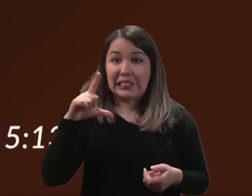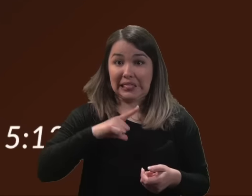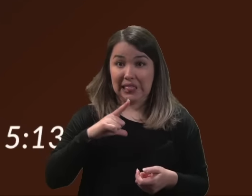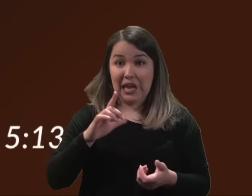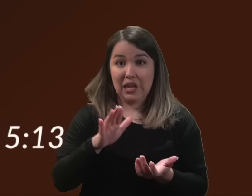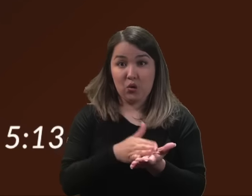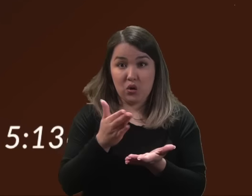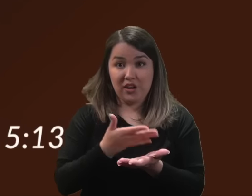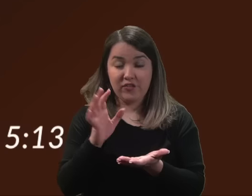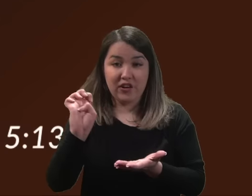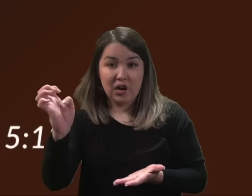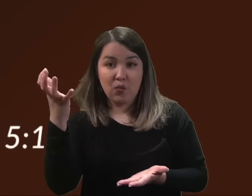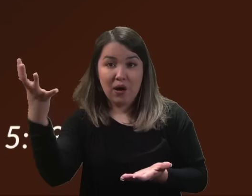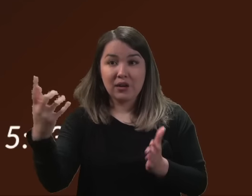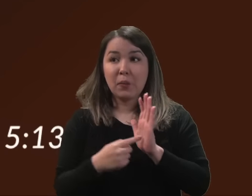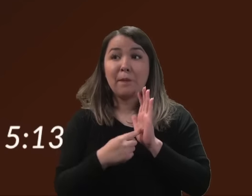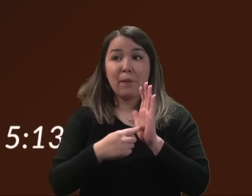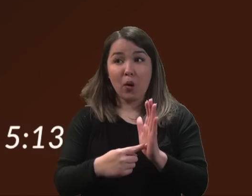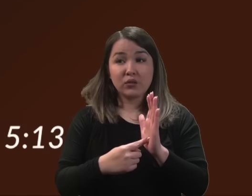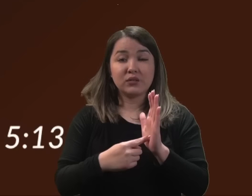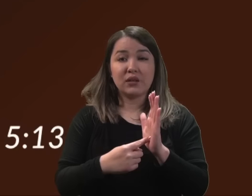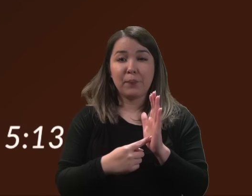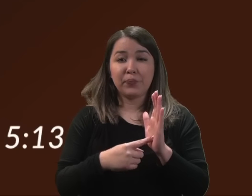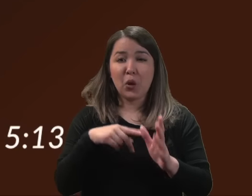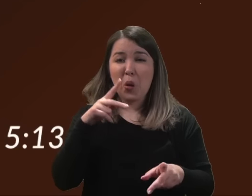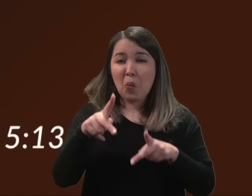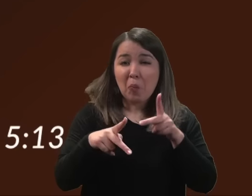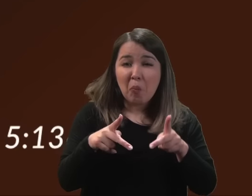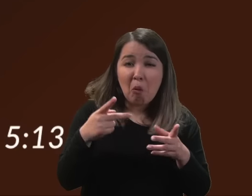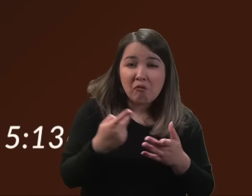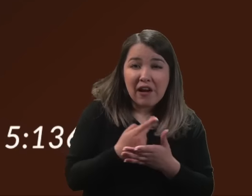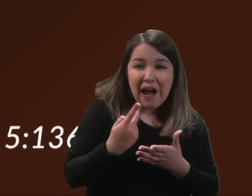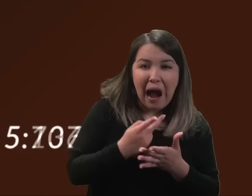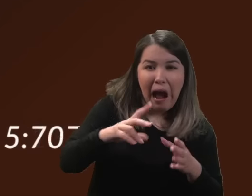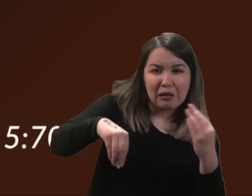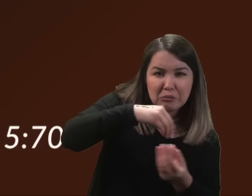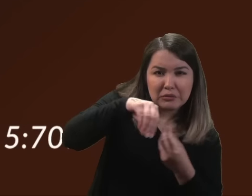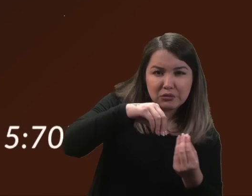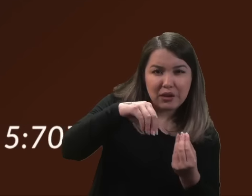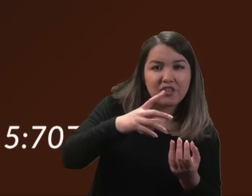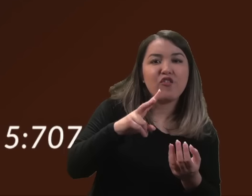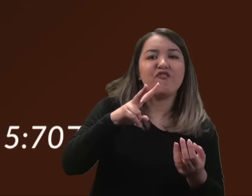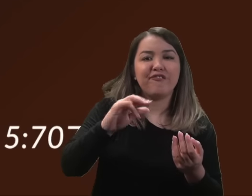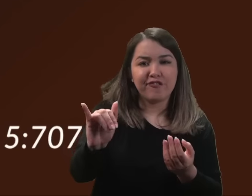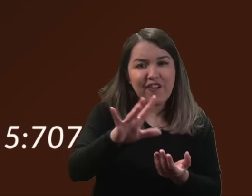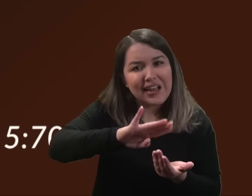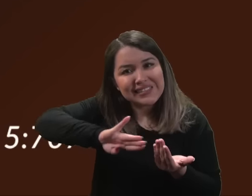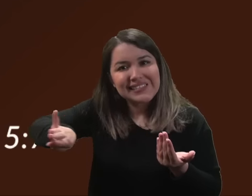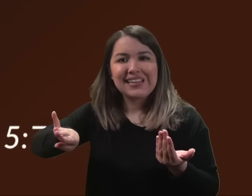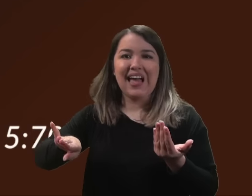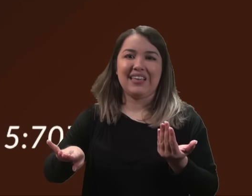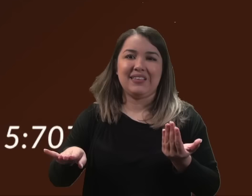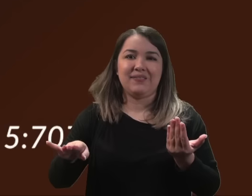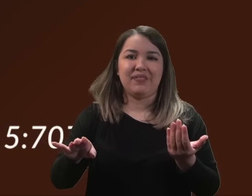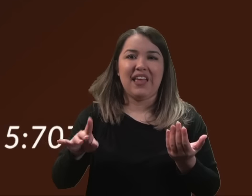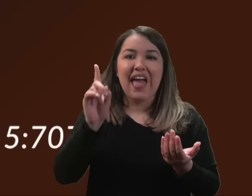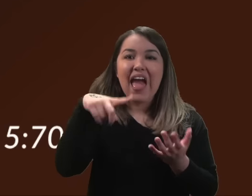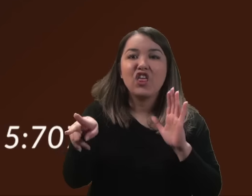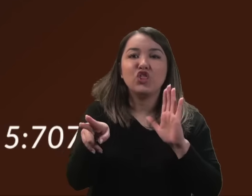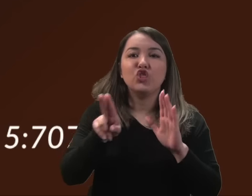ser genuínos e verdadeiros provar-se-ão como um vio metal Deus despertará o seu povo se outros meios